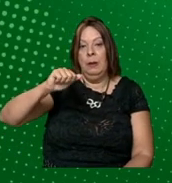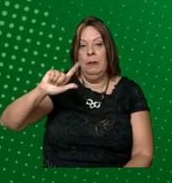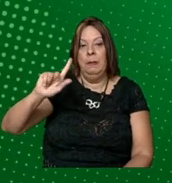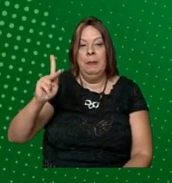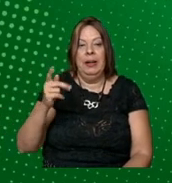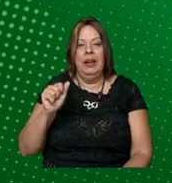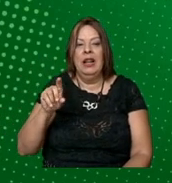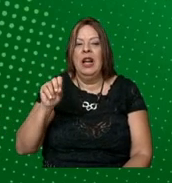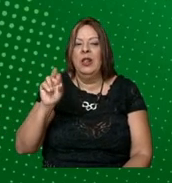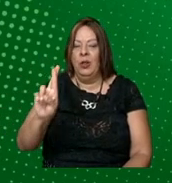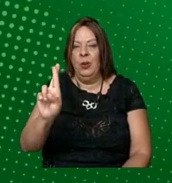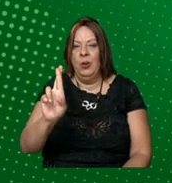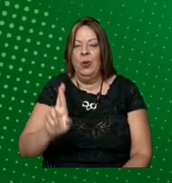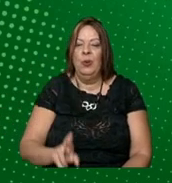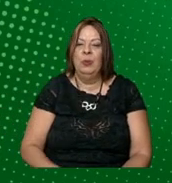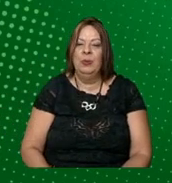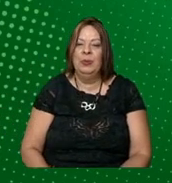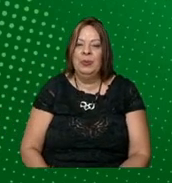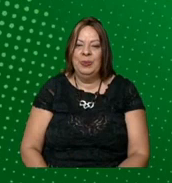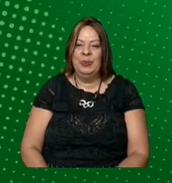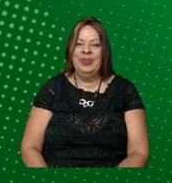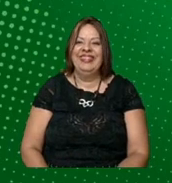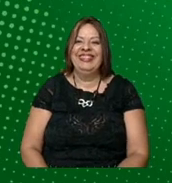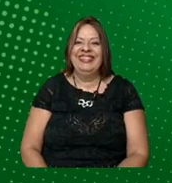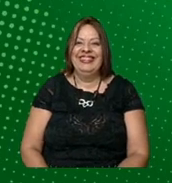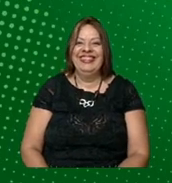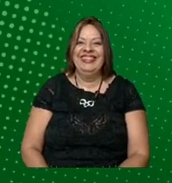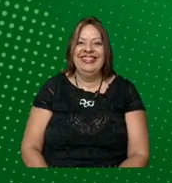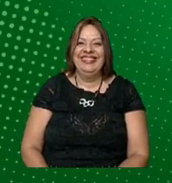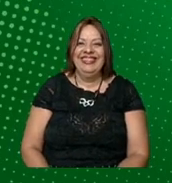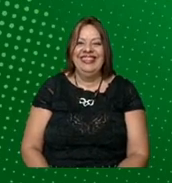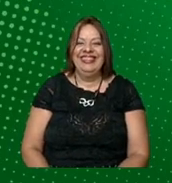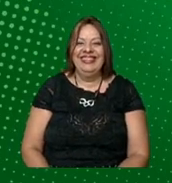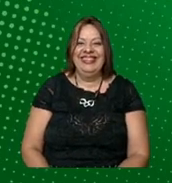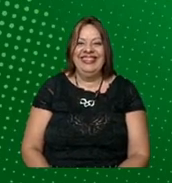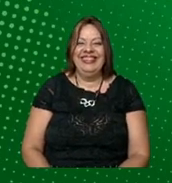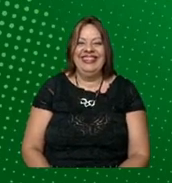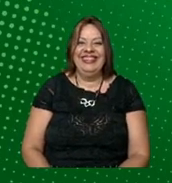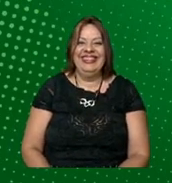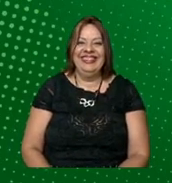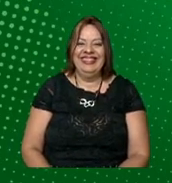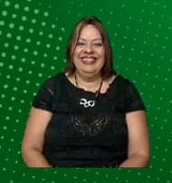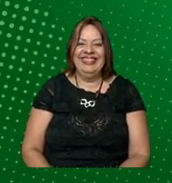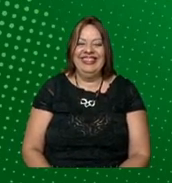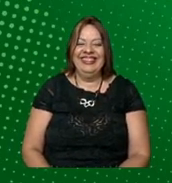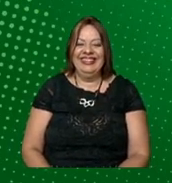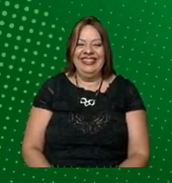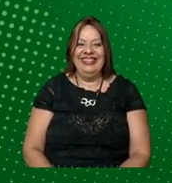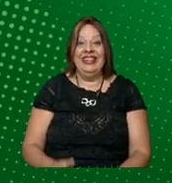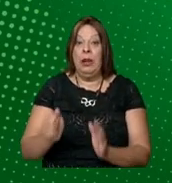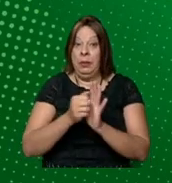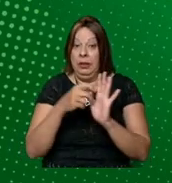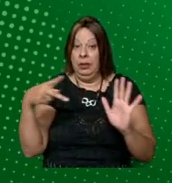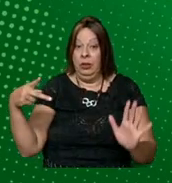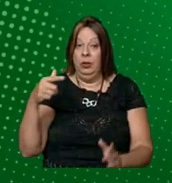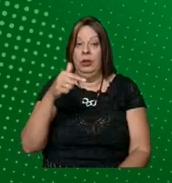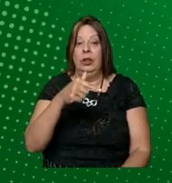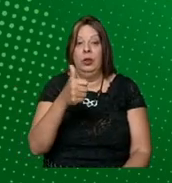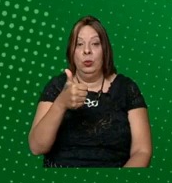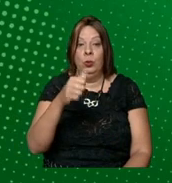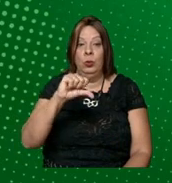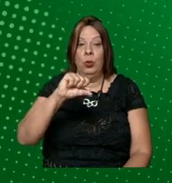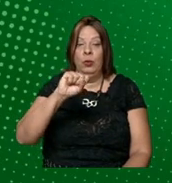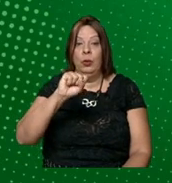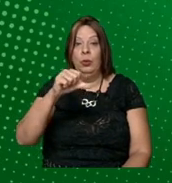faz parte da Regional Laranjeiras, a minha amiga Silvanês. O aplicativo Pé Quente, olha aí, 719893,